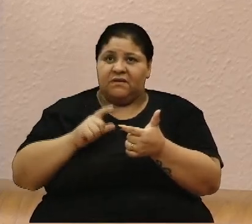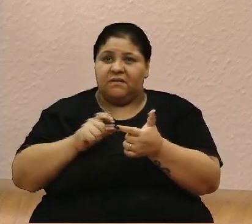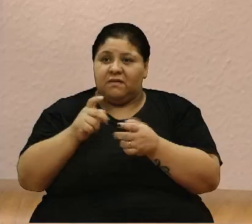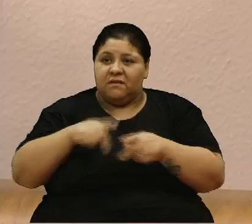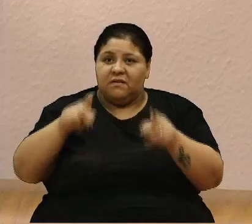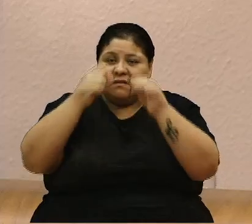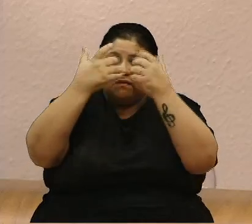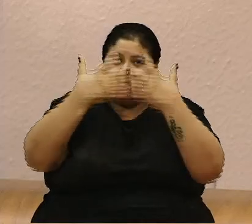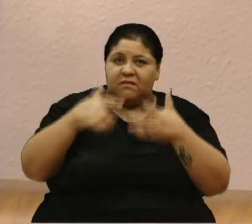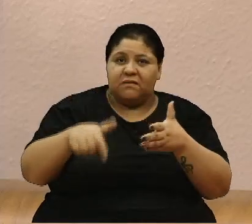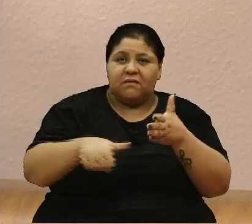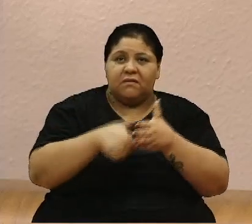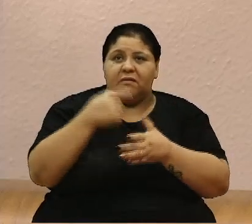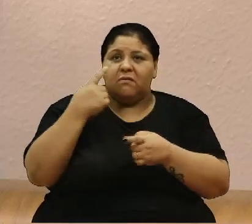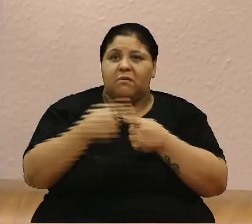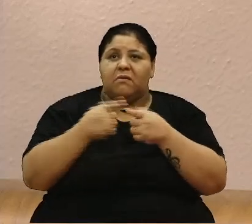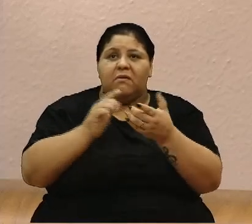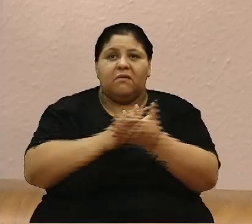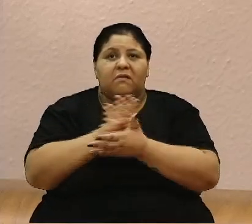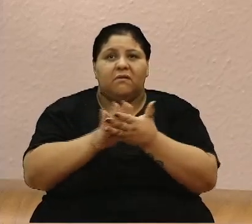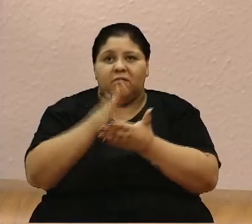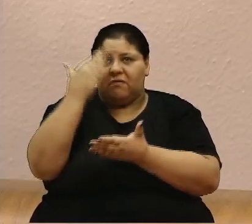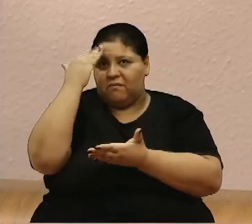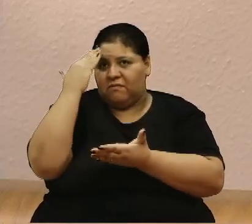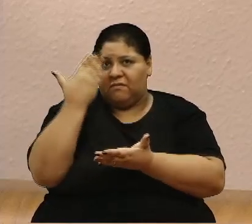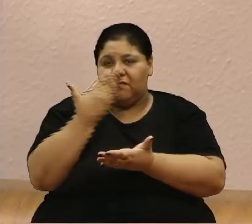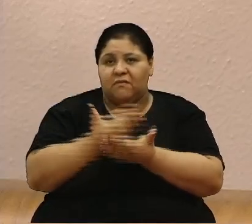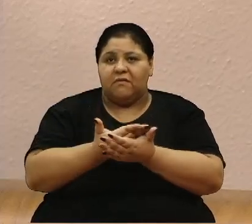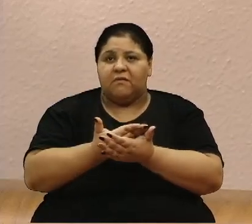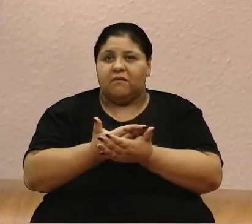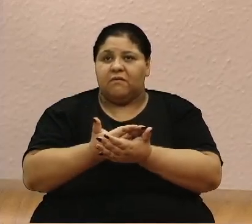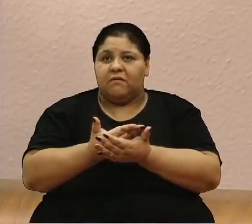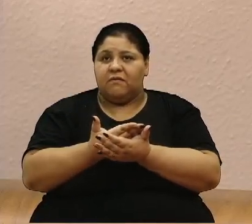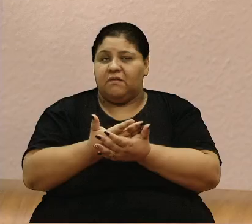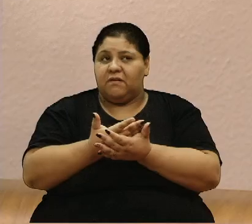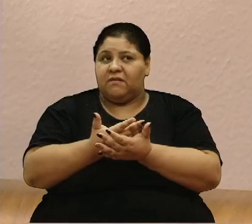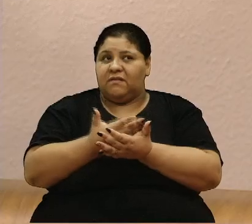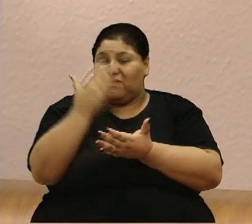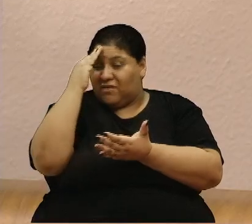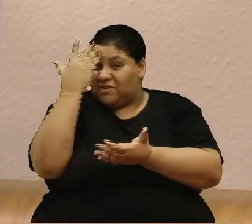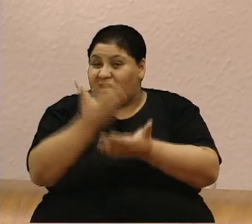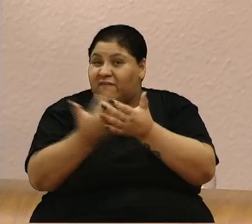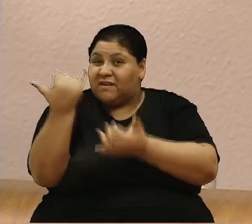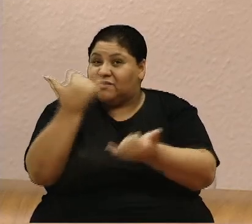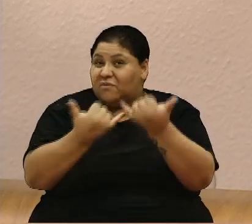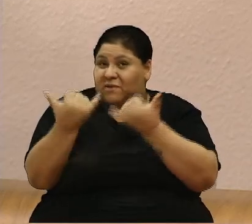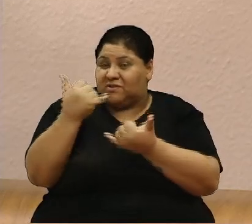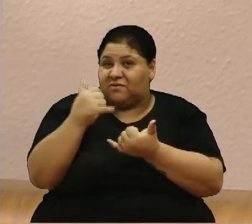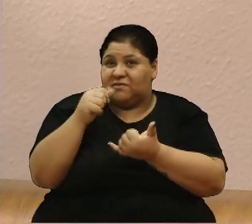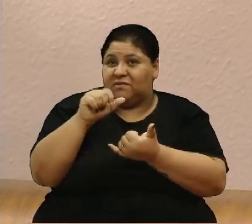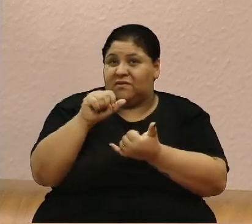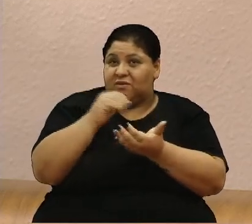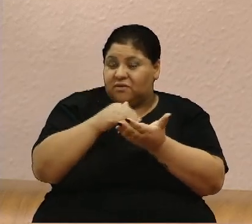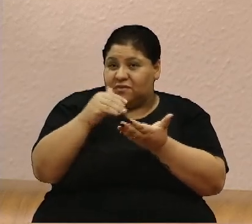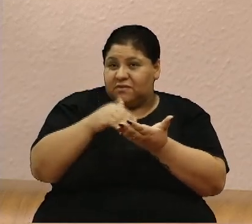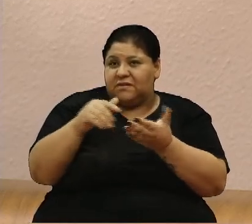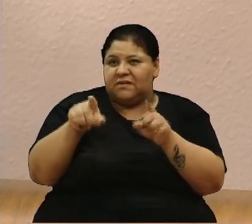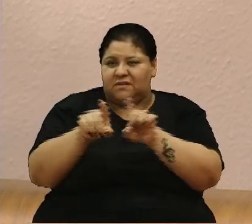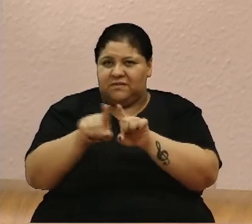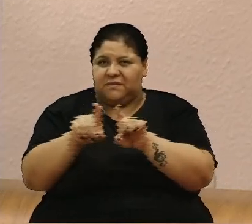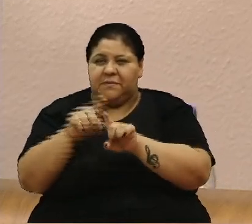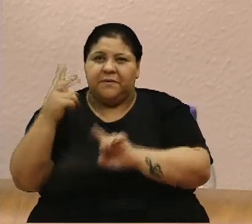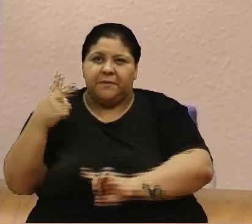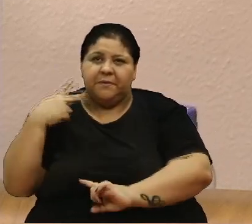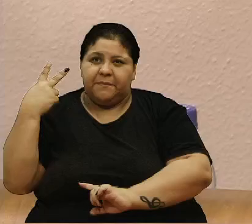melhor, porque ninguém estava acreditando e ninguém estava colocando fé nas informações que o secretário colocava. Outra questão, os vereadores